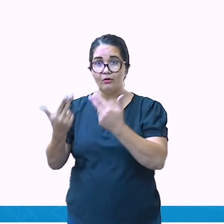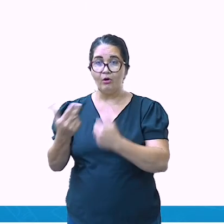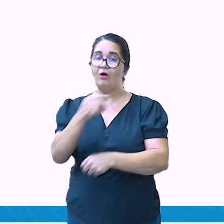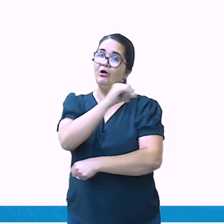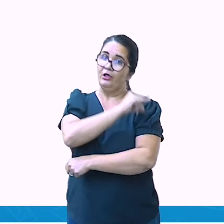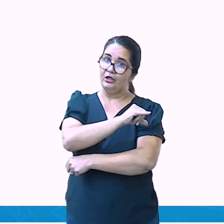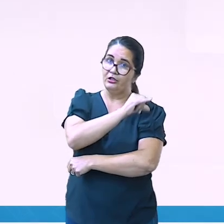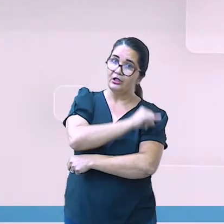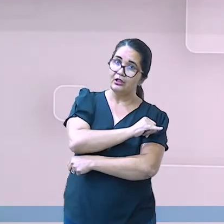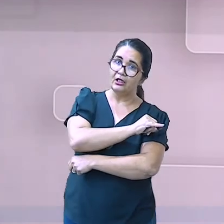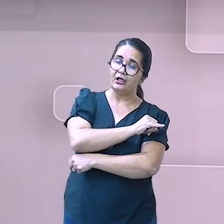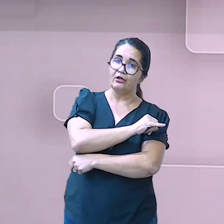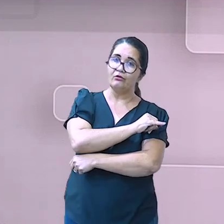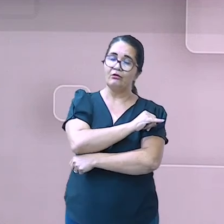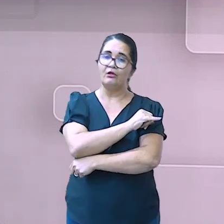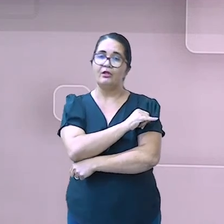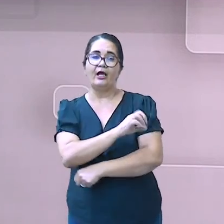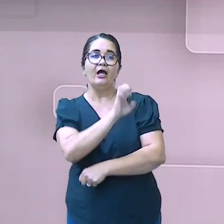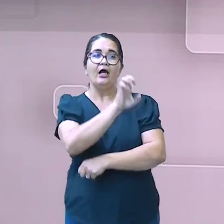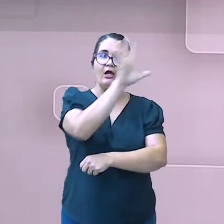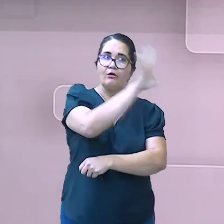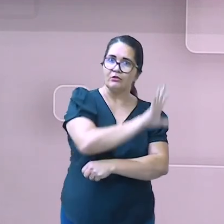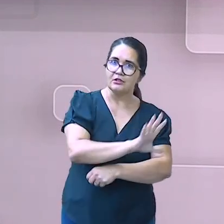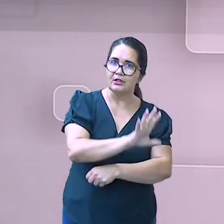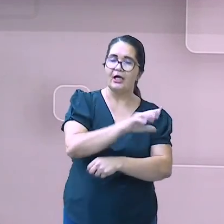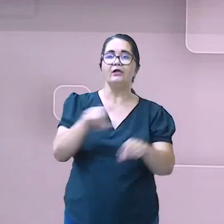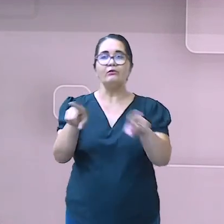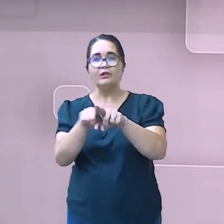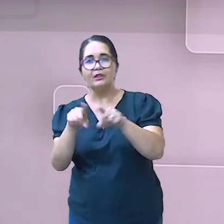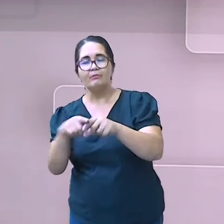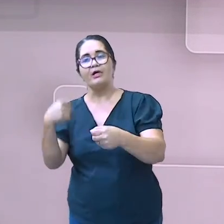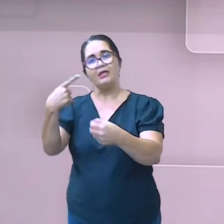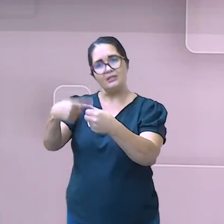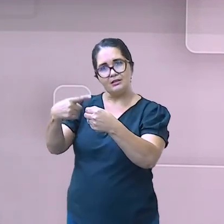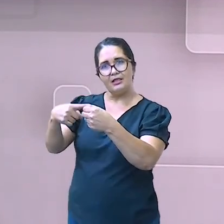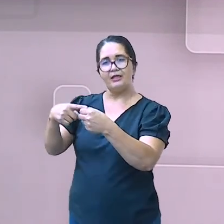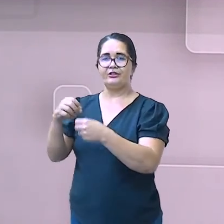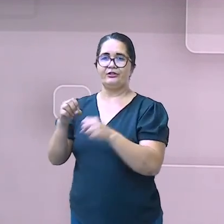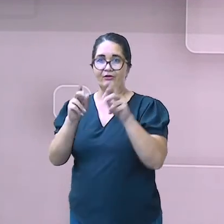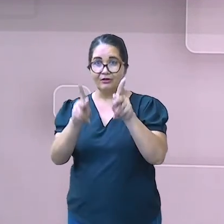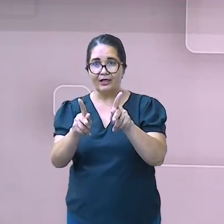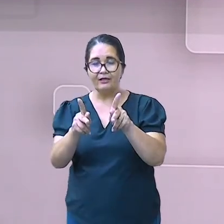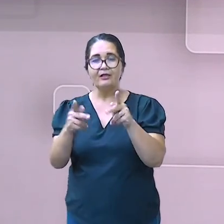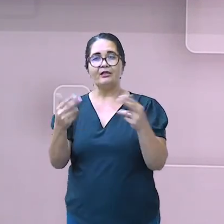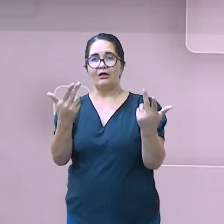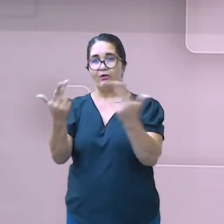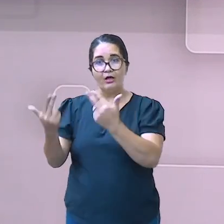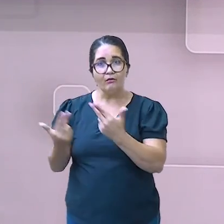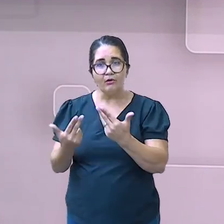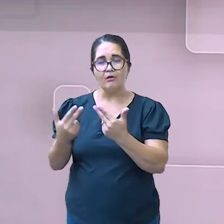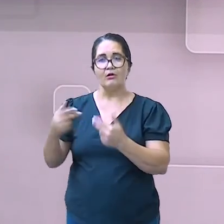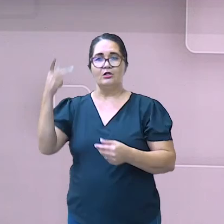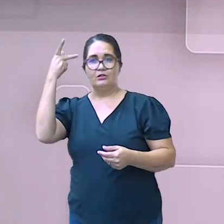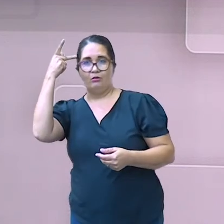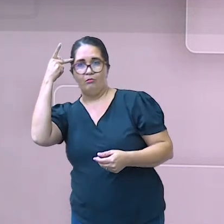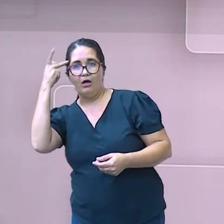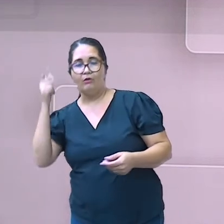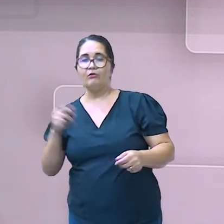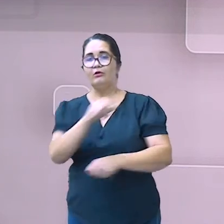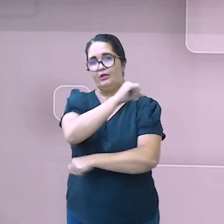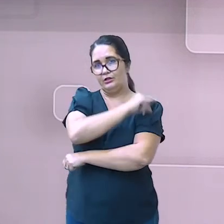Nós temos o estado do Rio de Janeiro e nós temos a capital Rio de Janeiro, que é a cidade Rio de